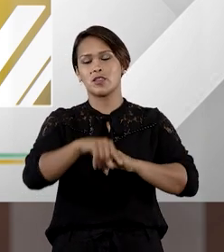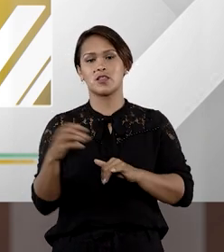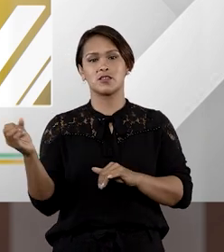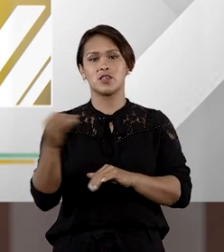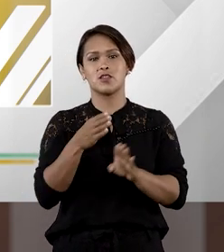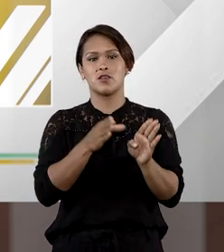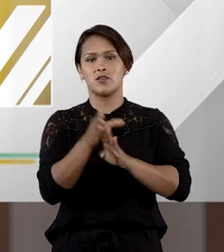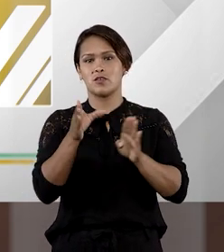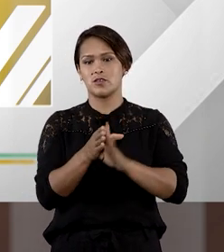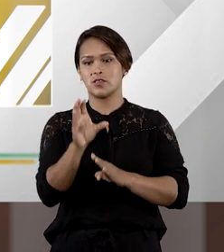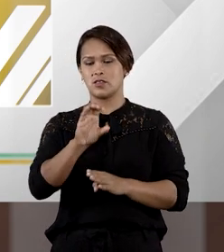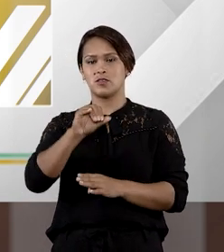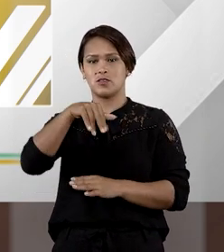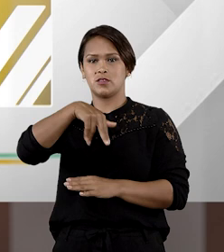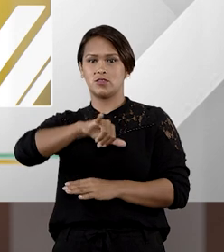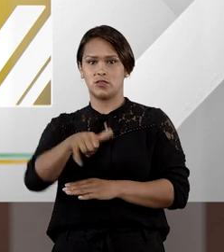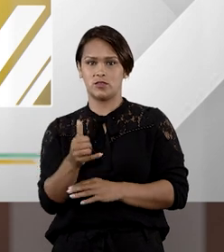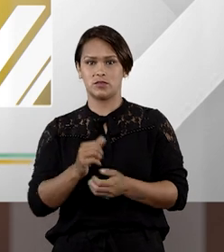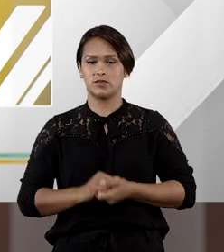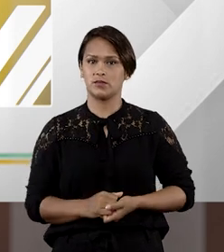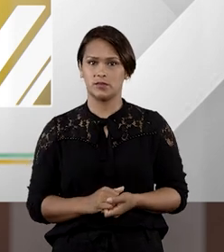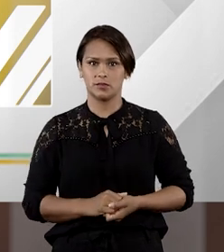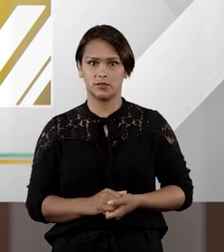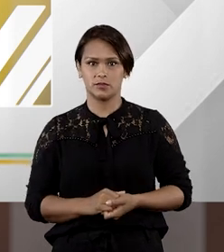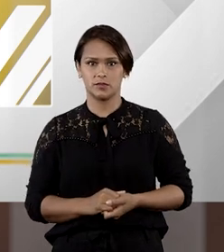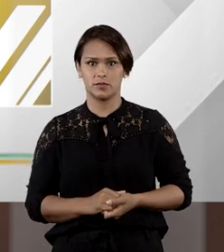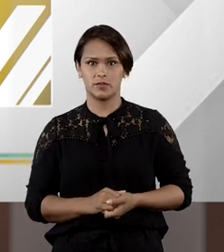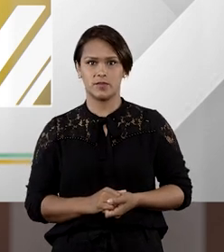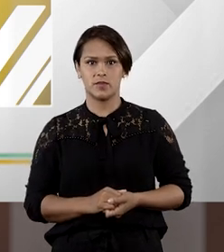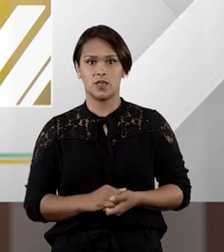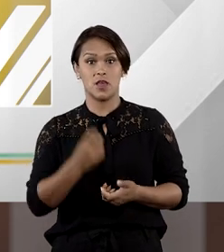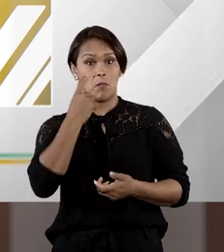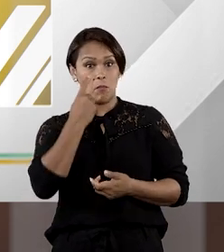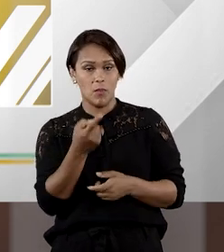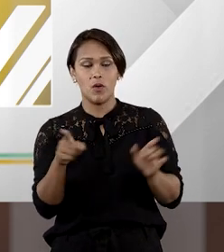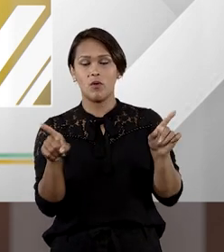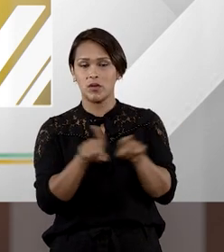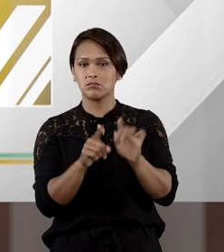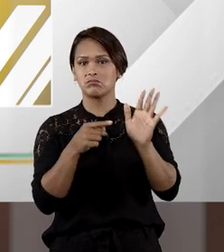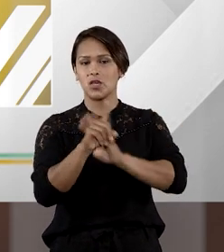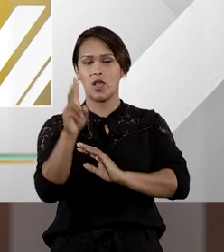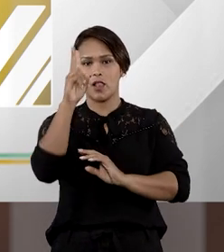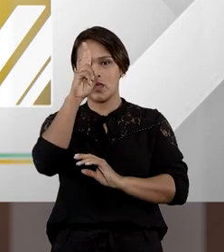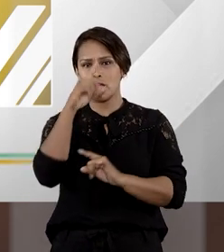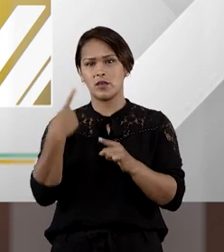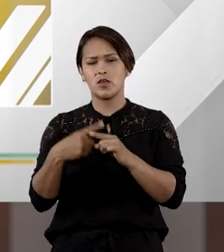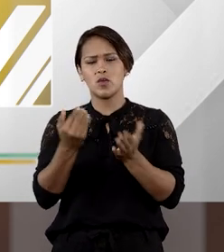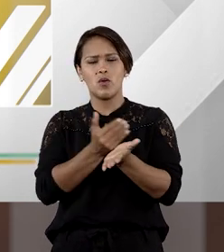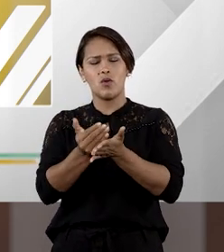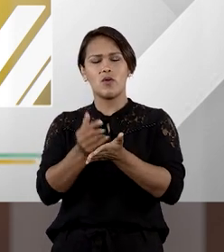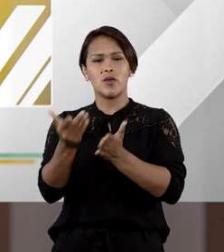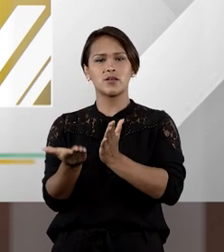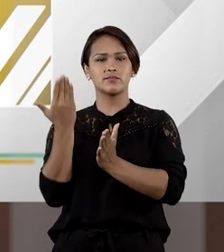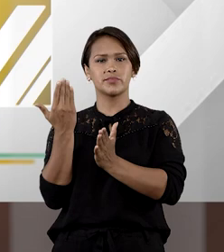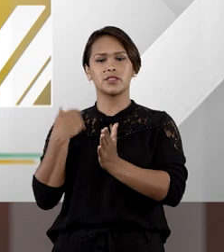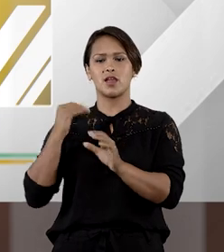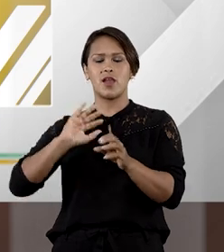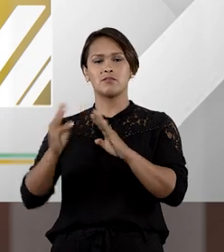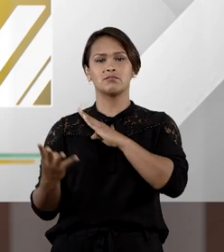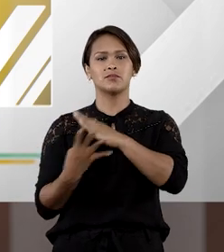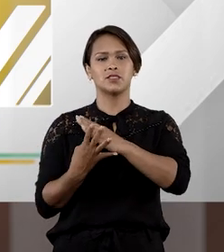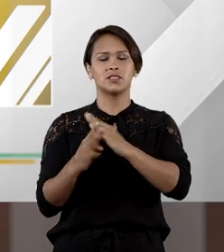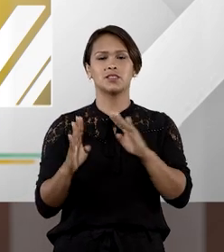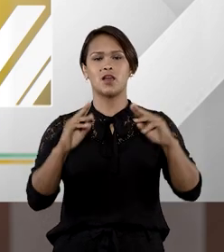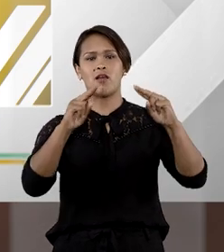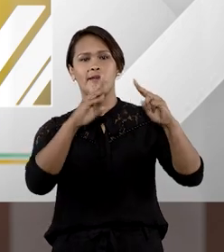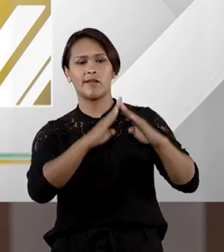nova recomendação do CNJ? Muito interessante também lembrar disso, porque quando começou a ideia da prisão